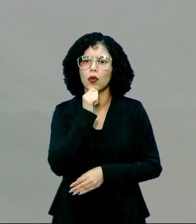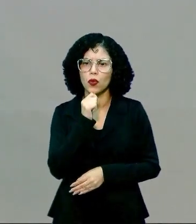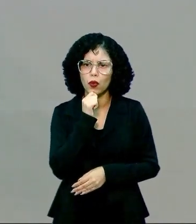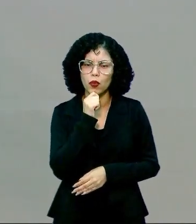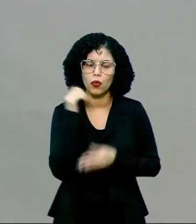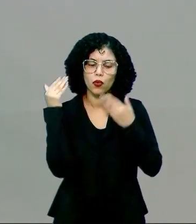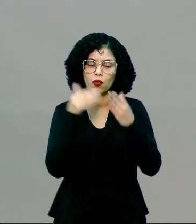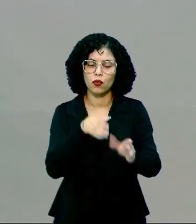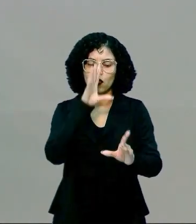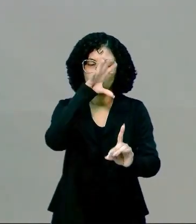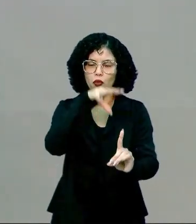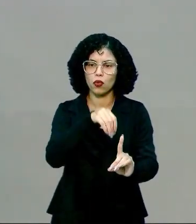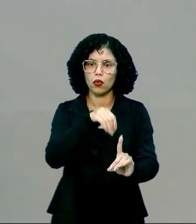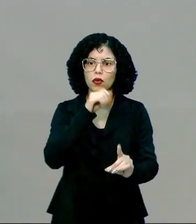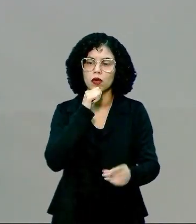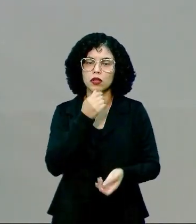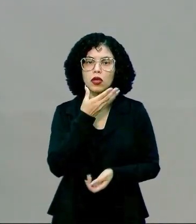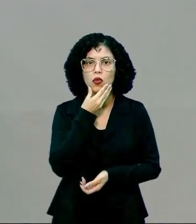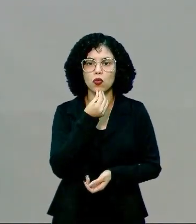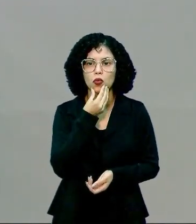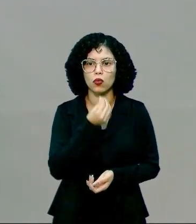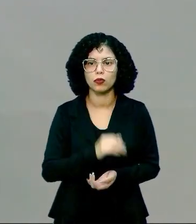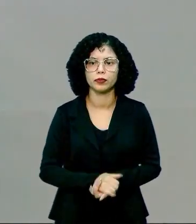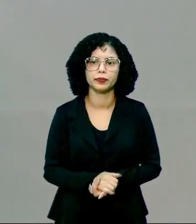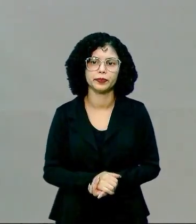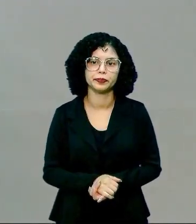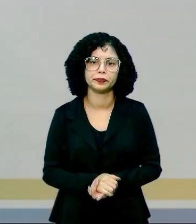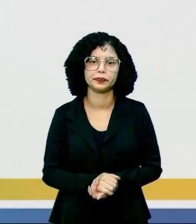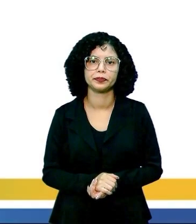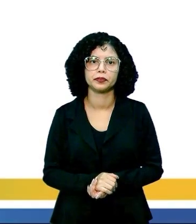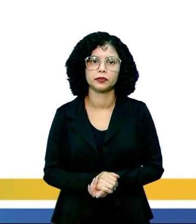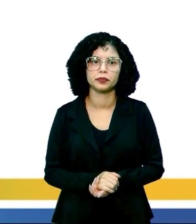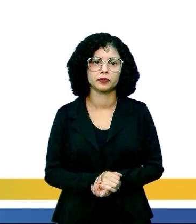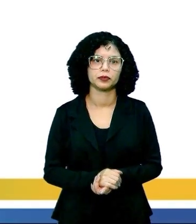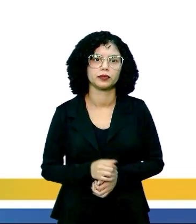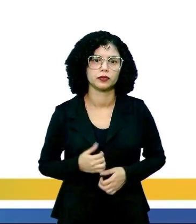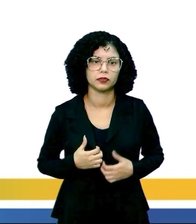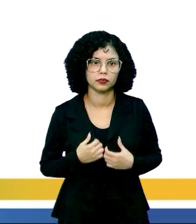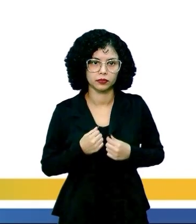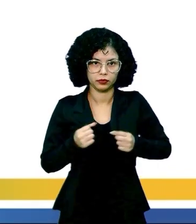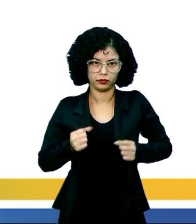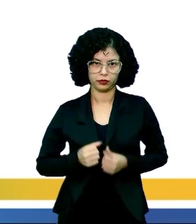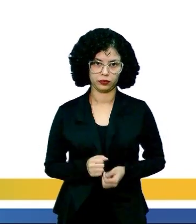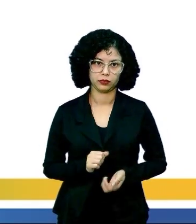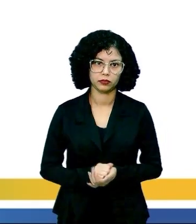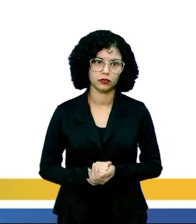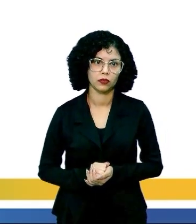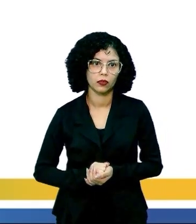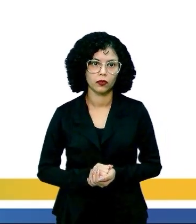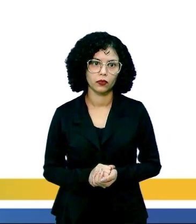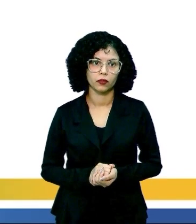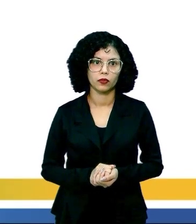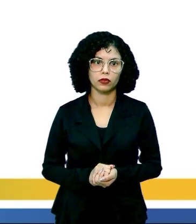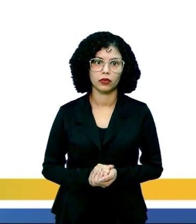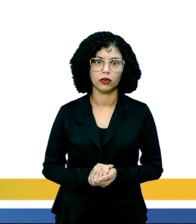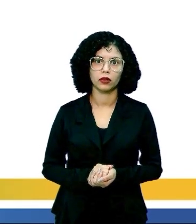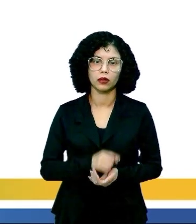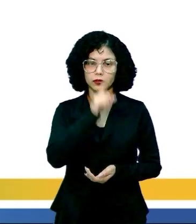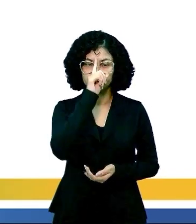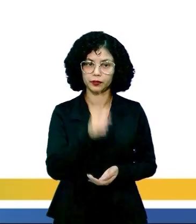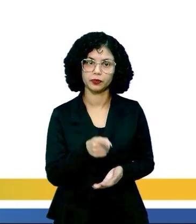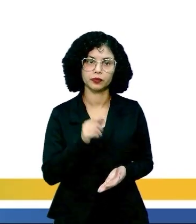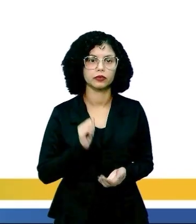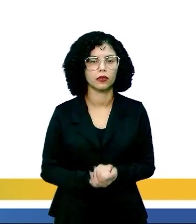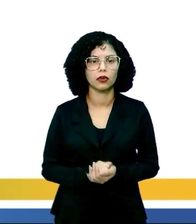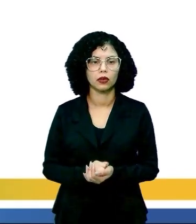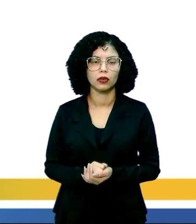continua sendo majoritário. Vamos retornar para a questão? Nós temos assim, no comando da